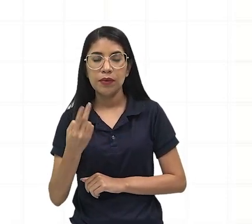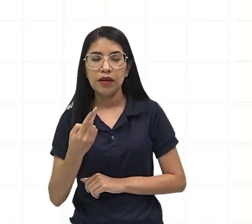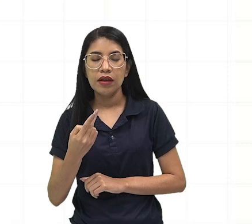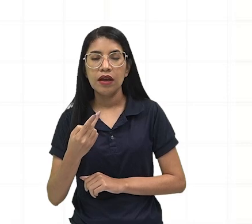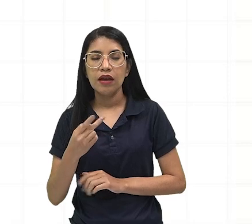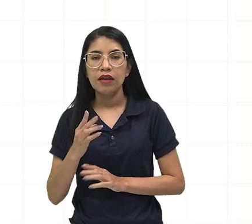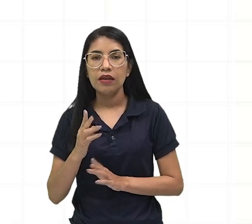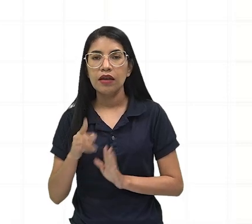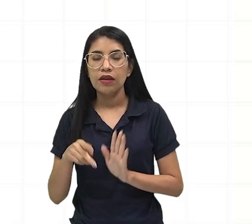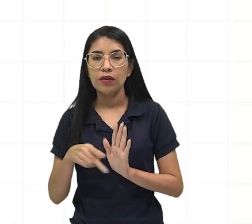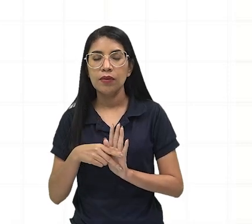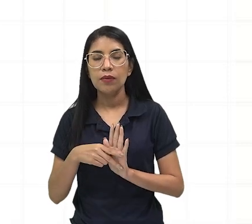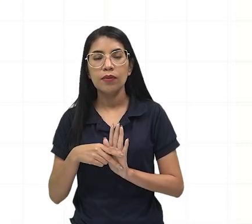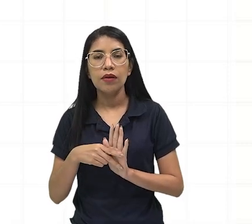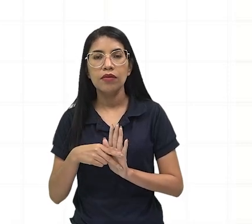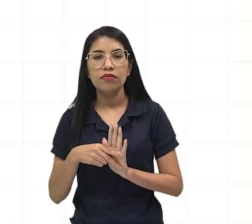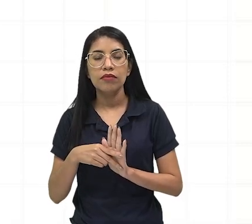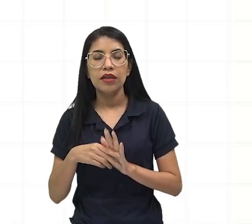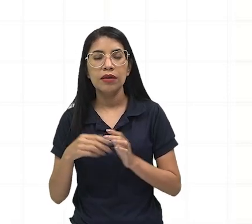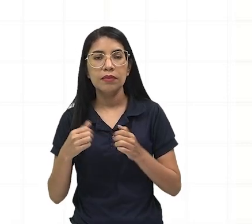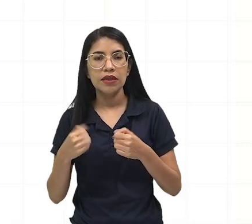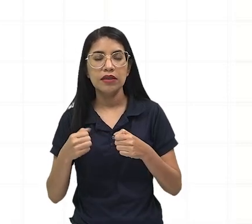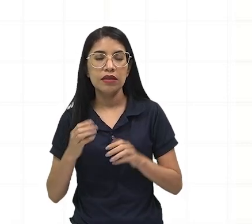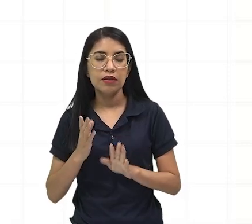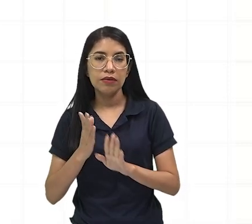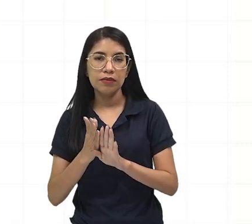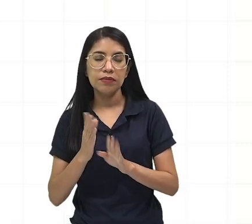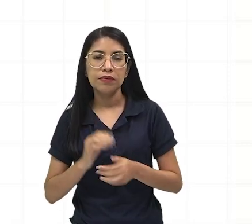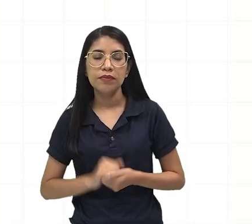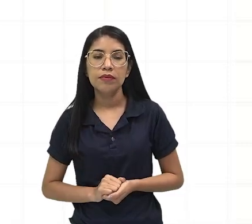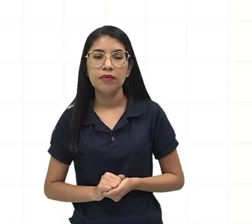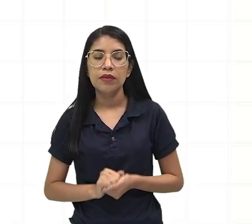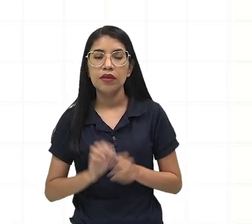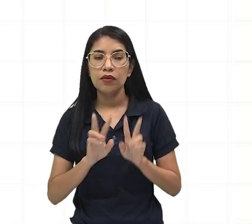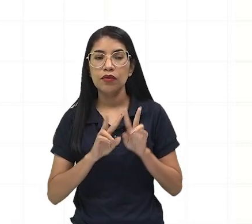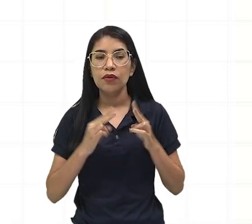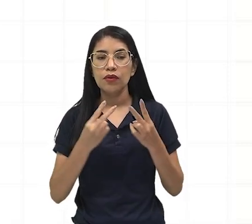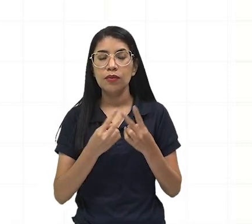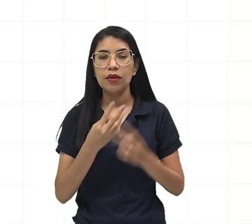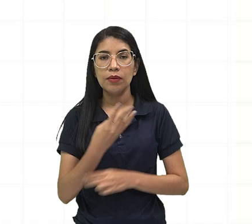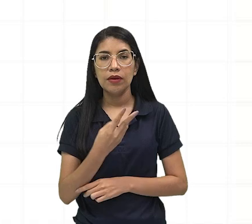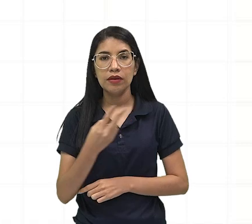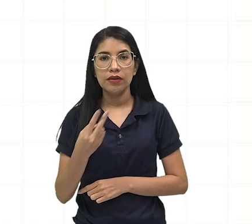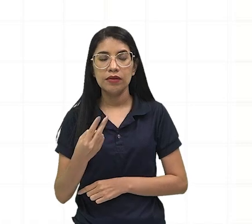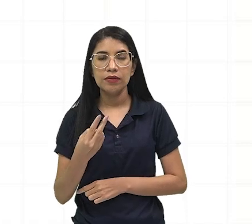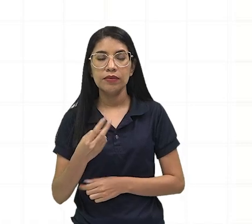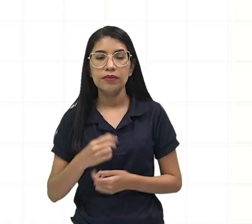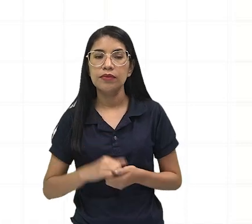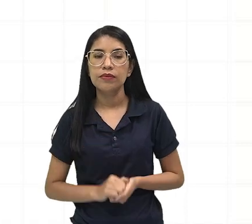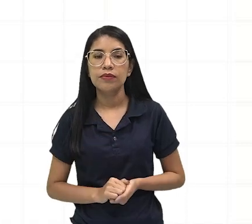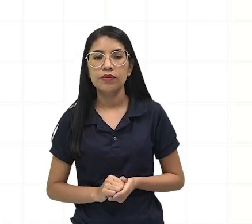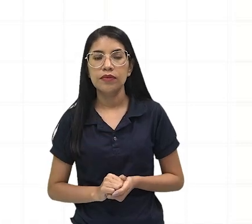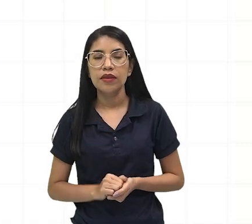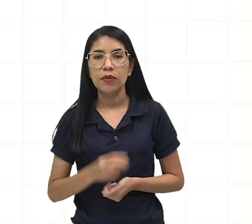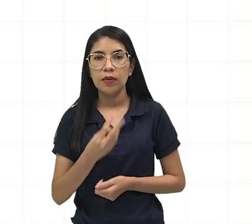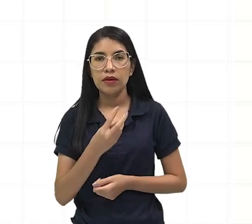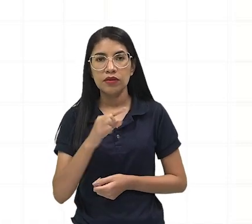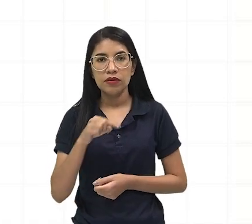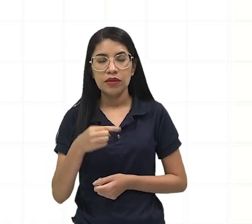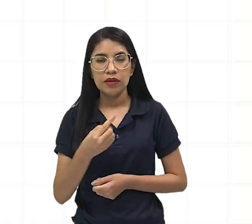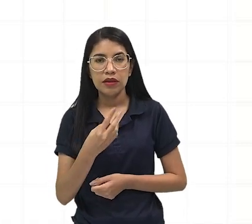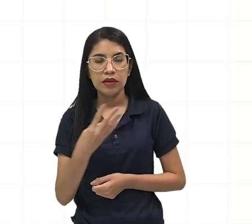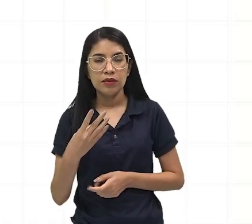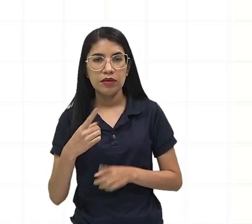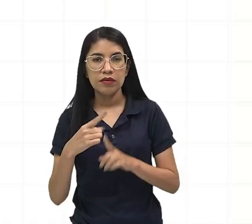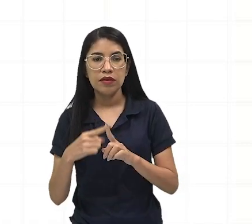que é a altura do petróleo que nós queremos descobrir. E agora o volume dele é 42. Então,